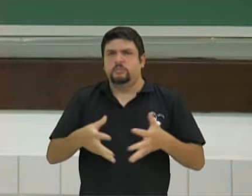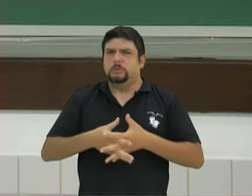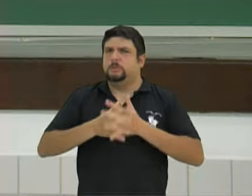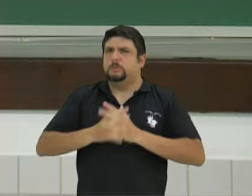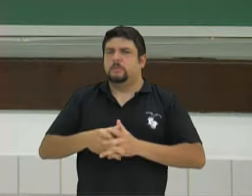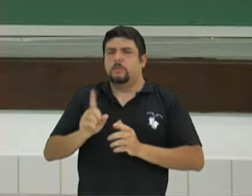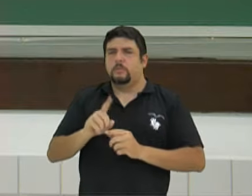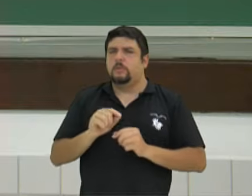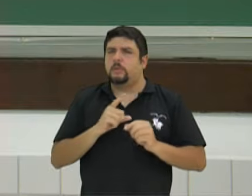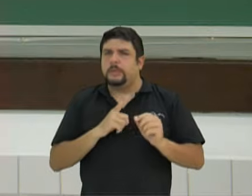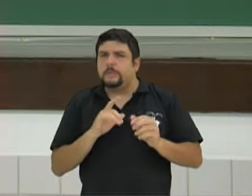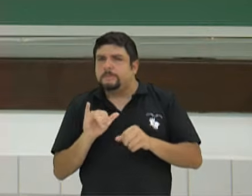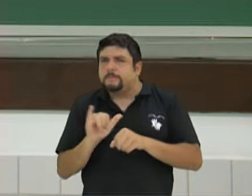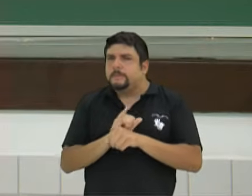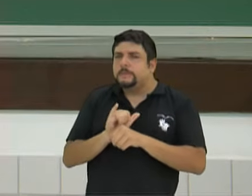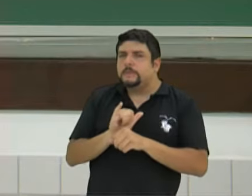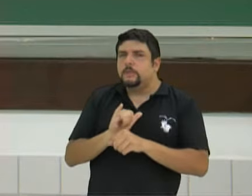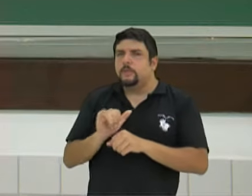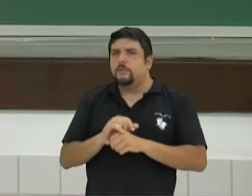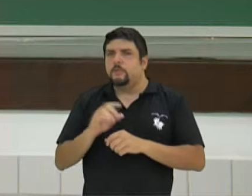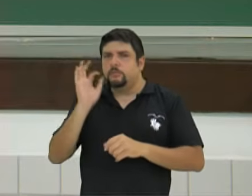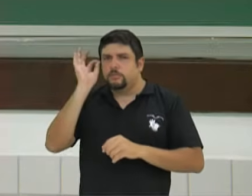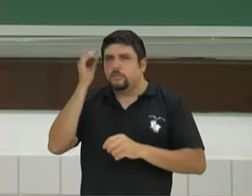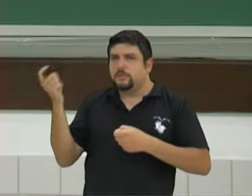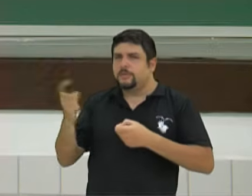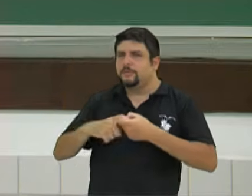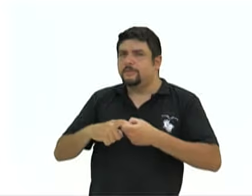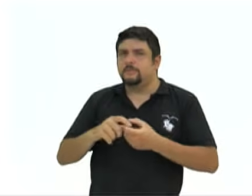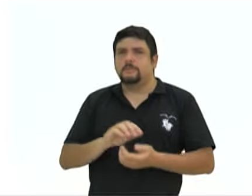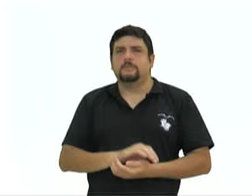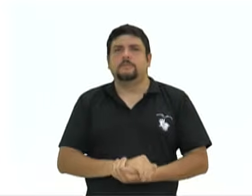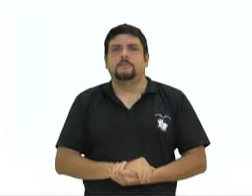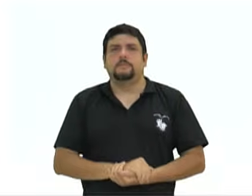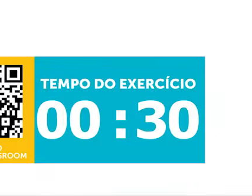temos pegadinhas. Já voltamos numa piscada.